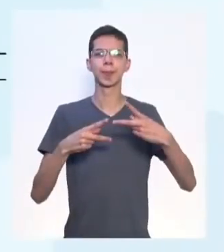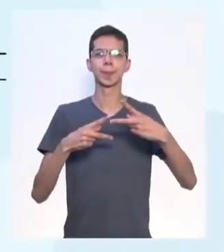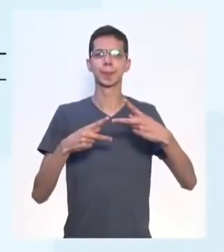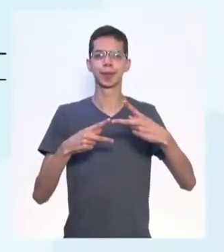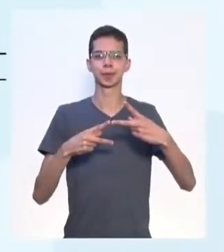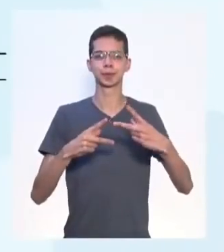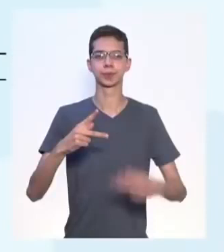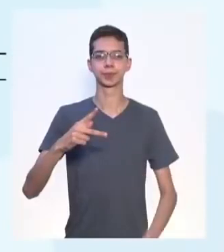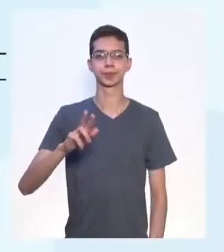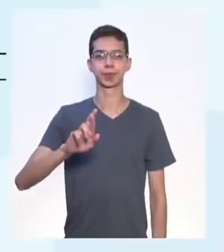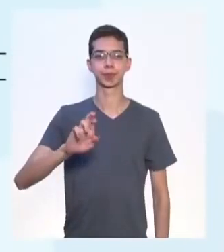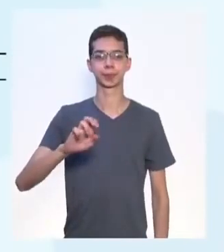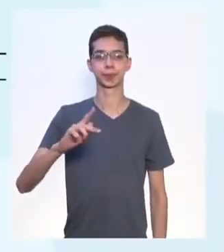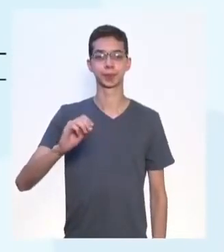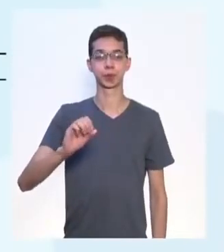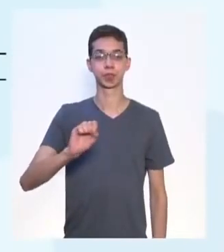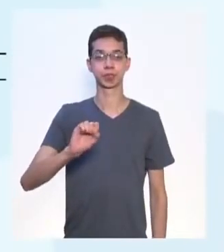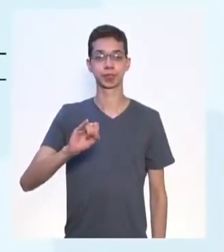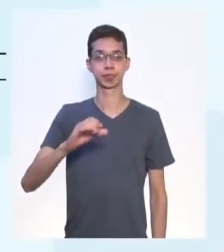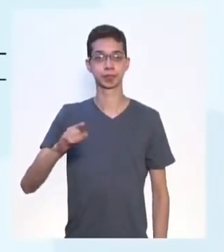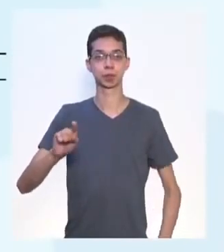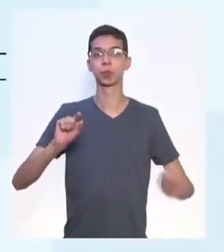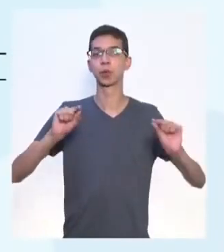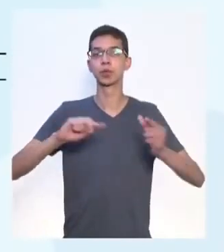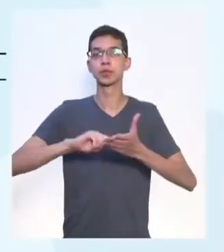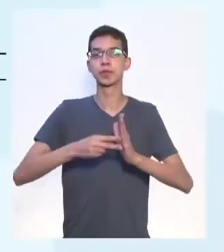de preposição, vamos retomar também o que é preposição.